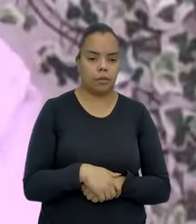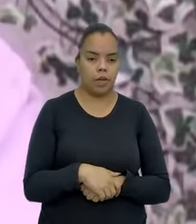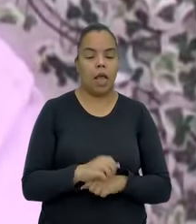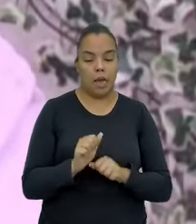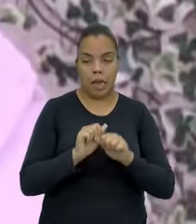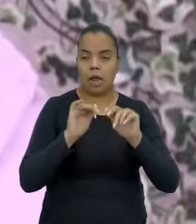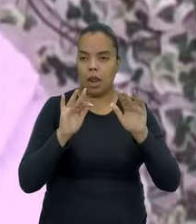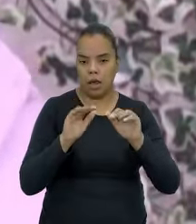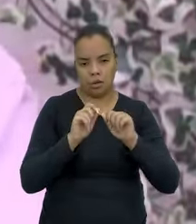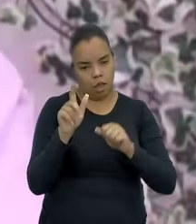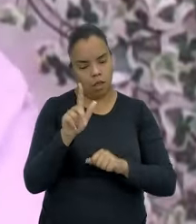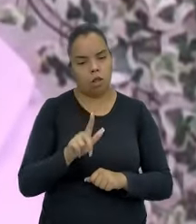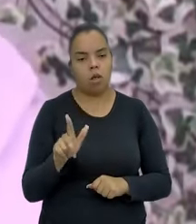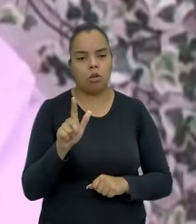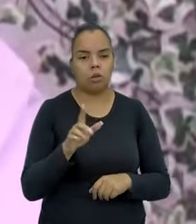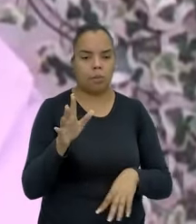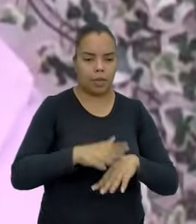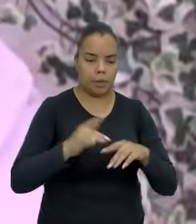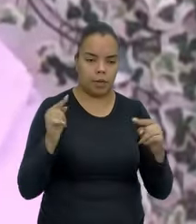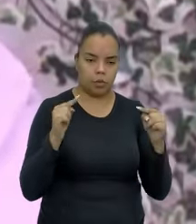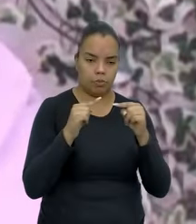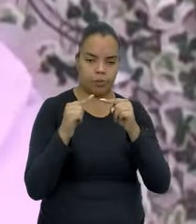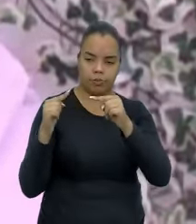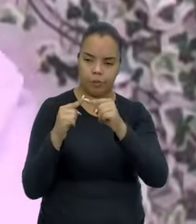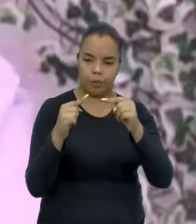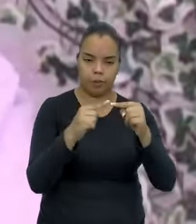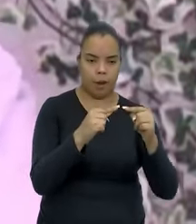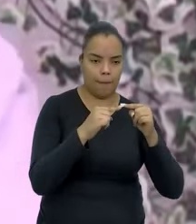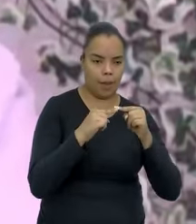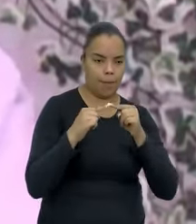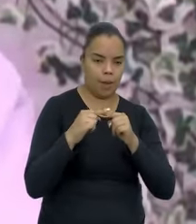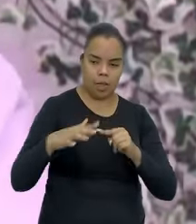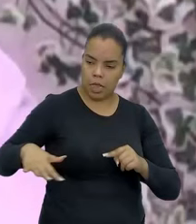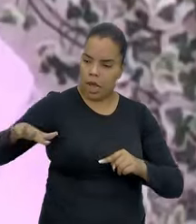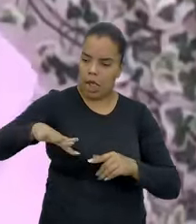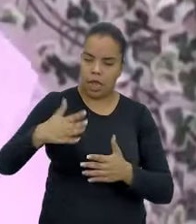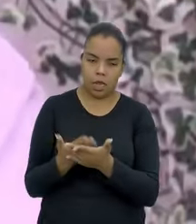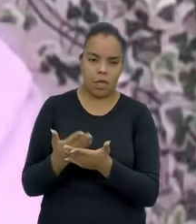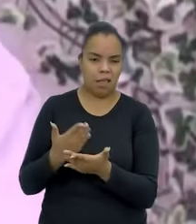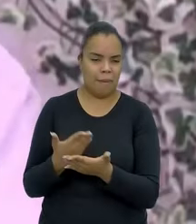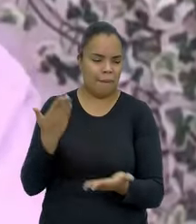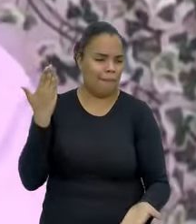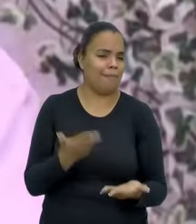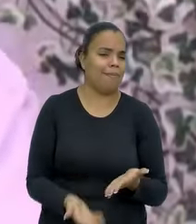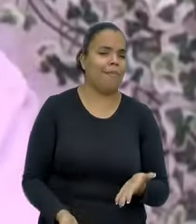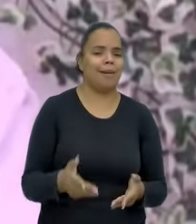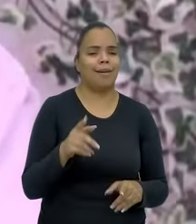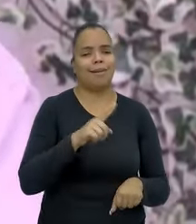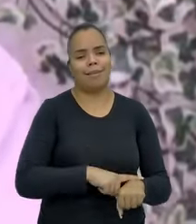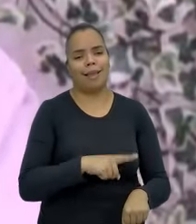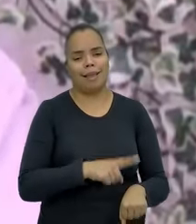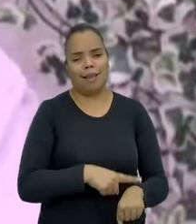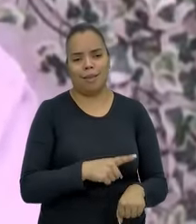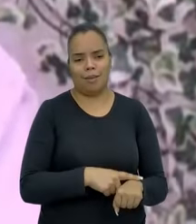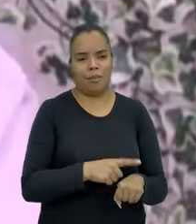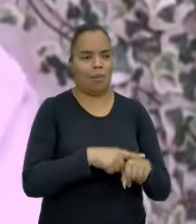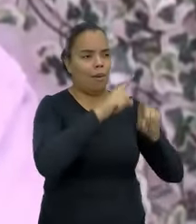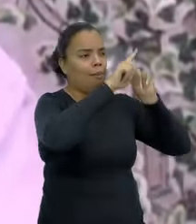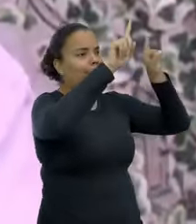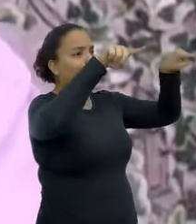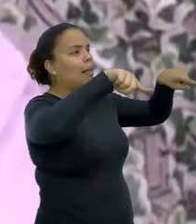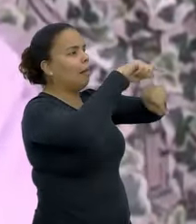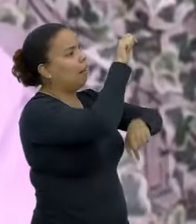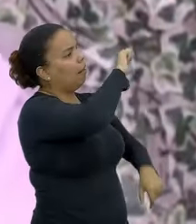Claro relacionado a matemática dentro da sala de aula não vamos perder tempo gente trabalhando com quadro